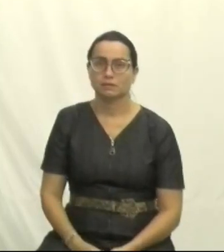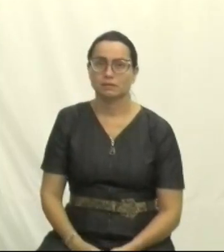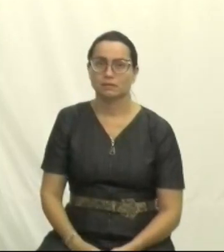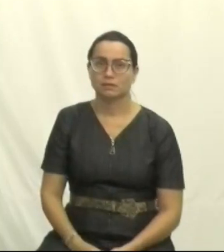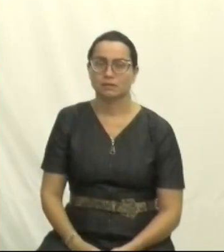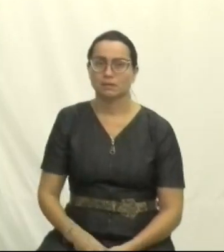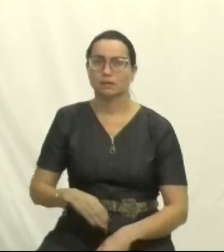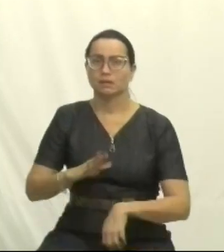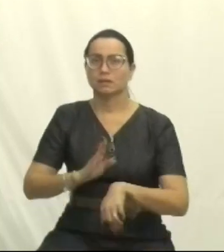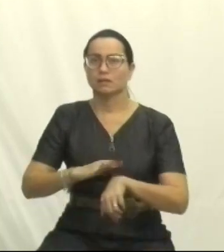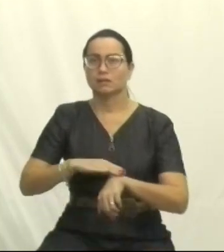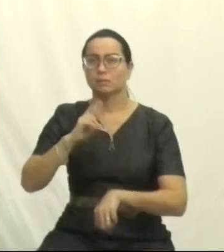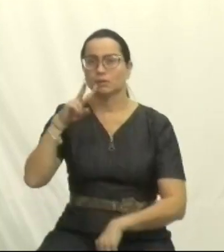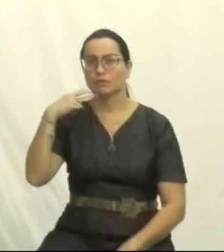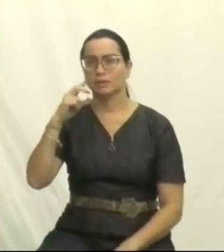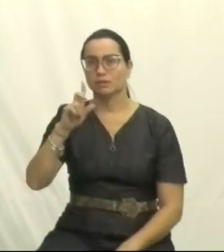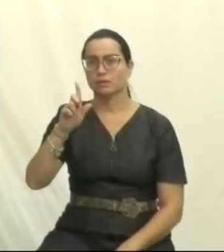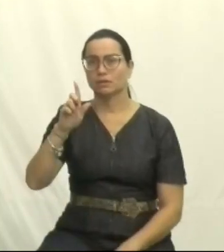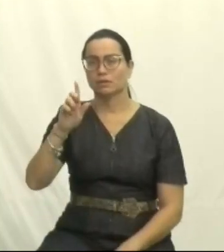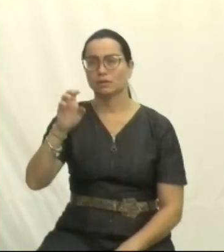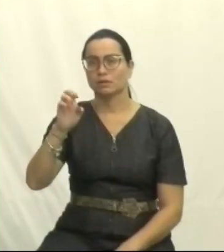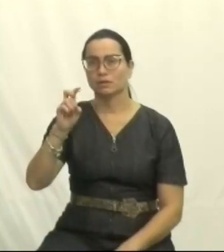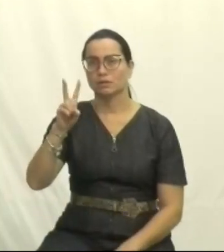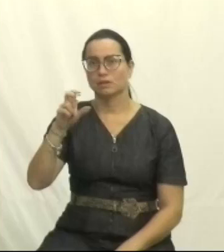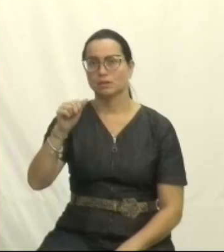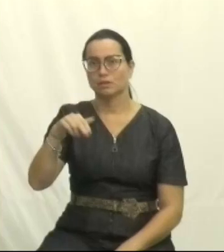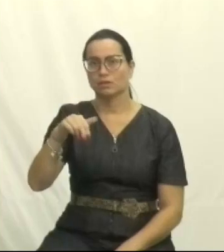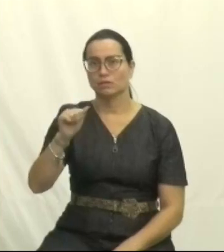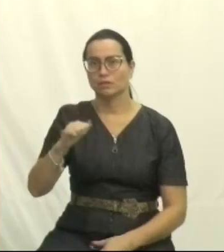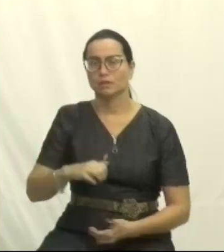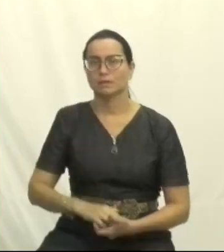Tempo da vereadora Giovana Benedetti também.